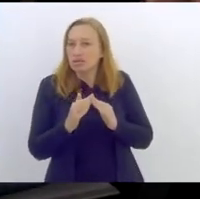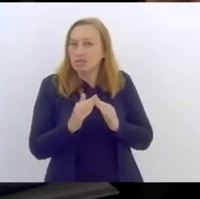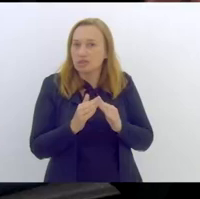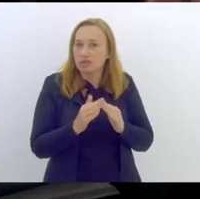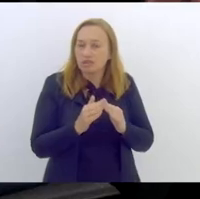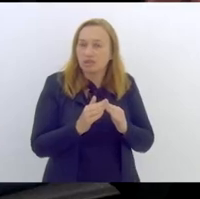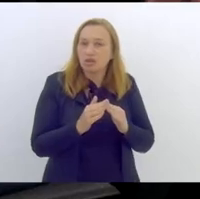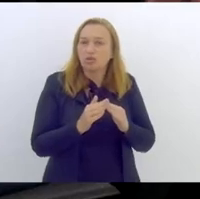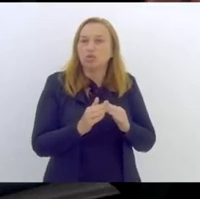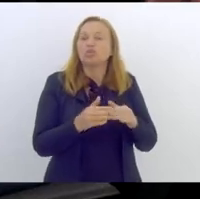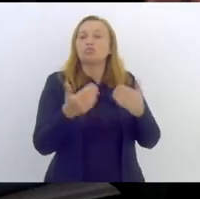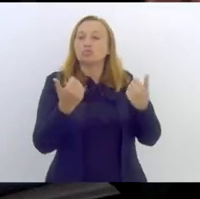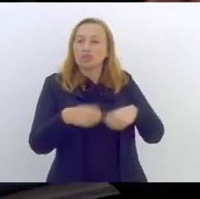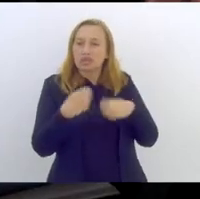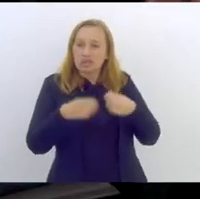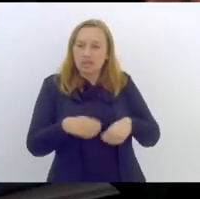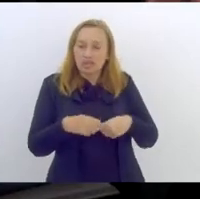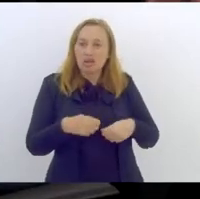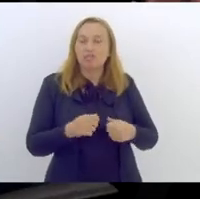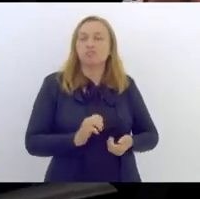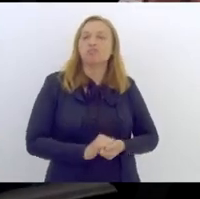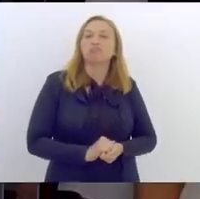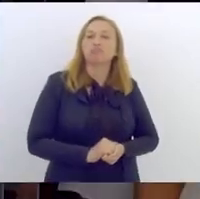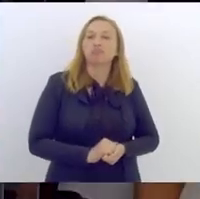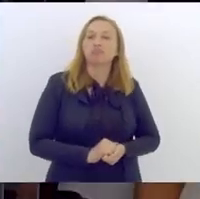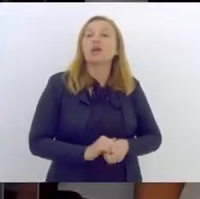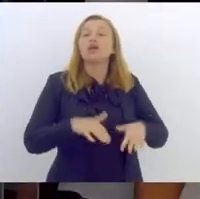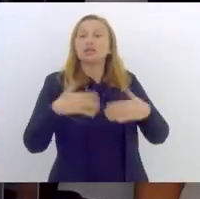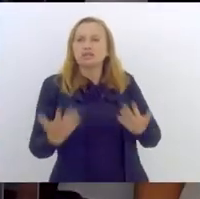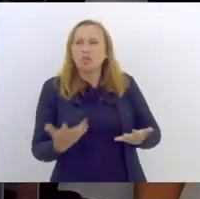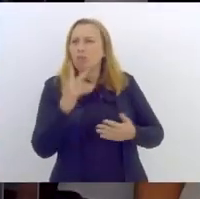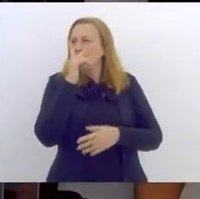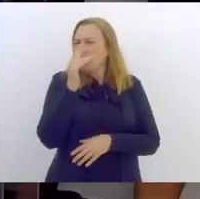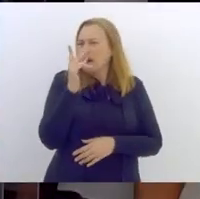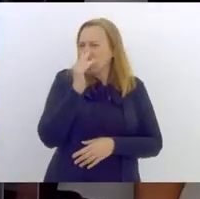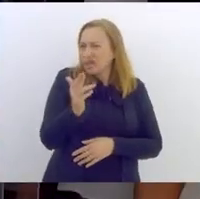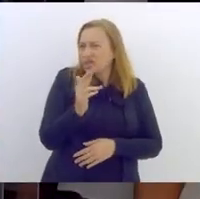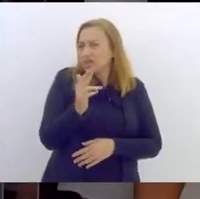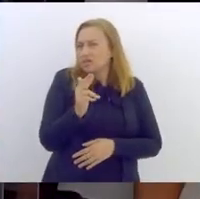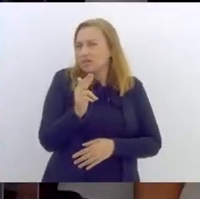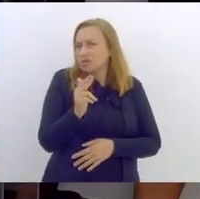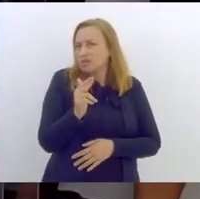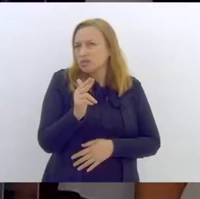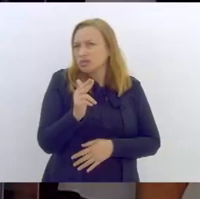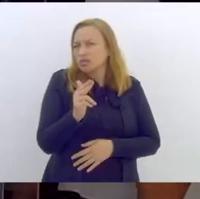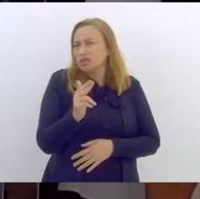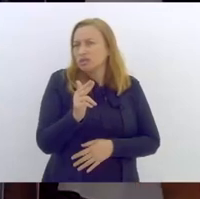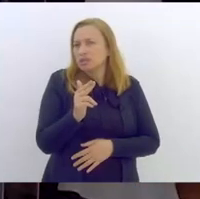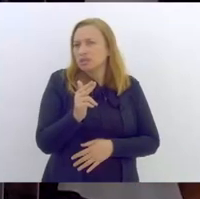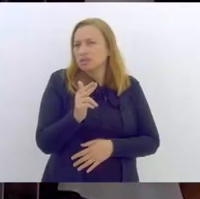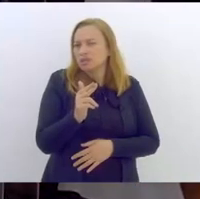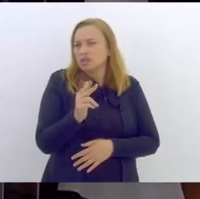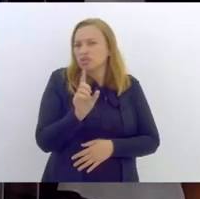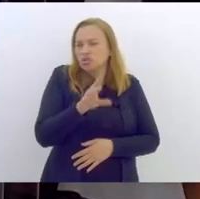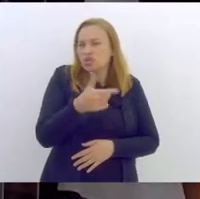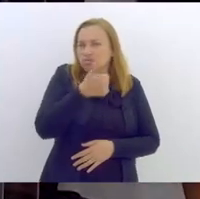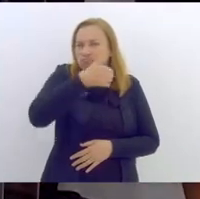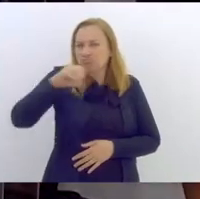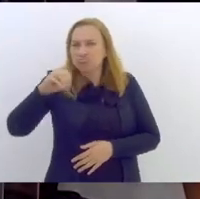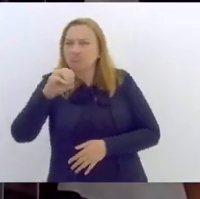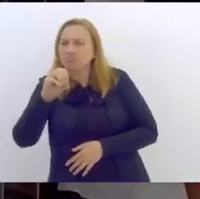custear naquilo que for necessário então não me parece razoável que tenhamos apenas 100 vagas